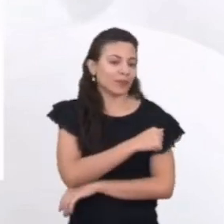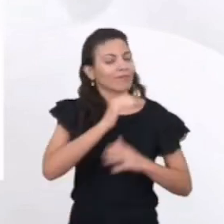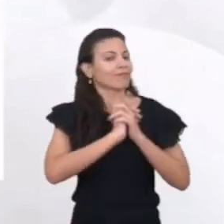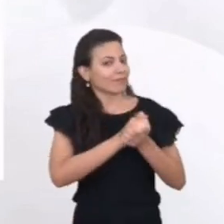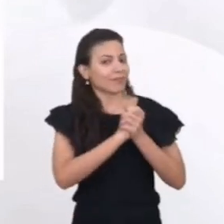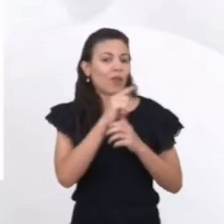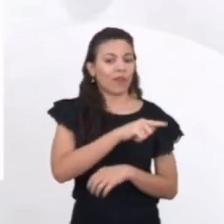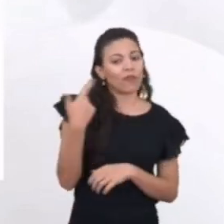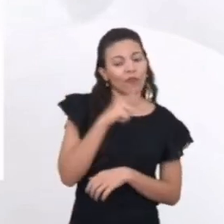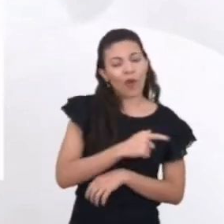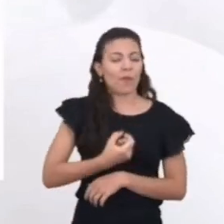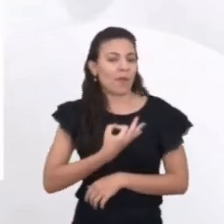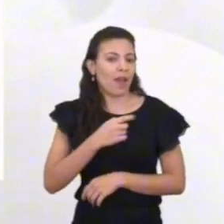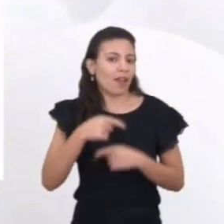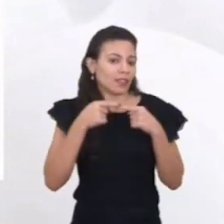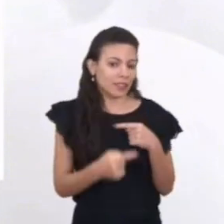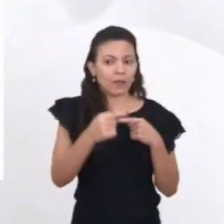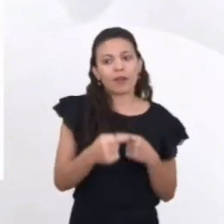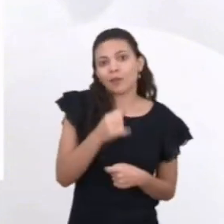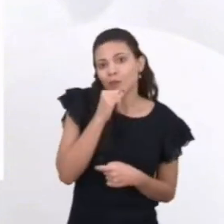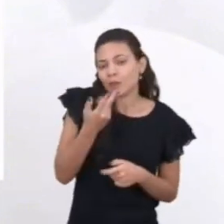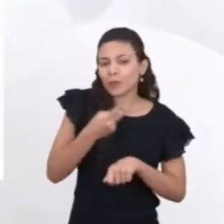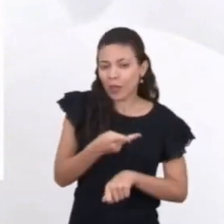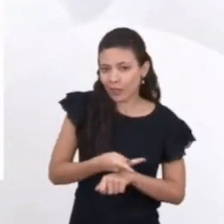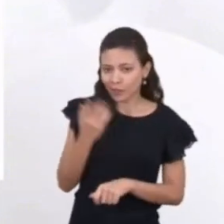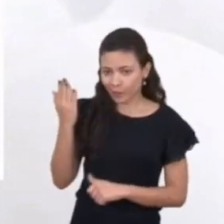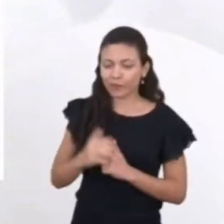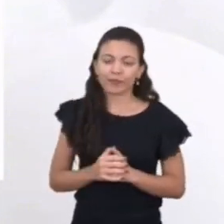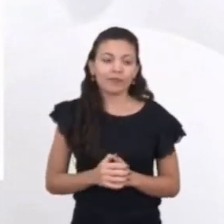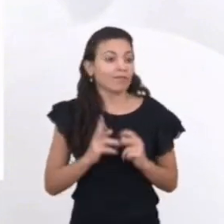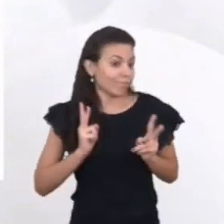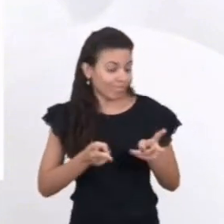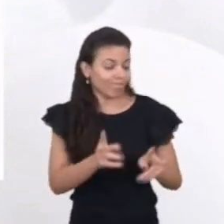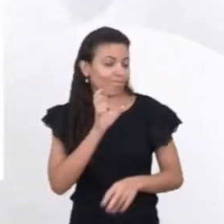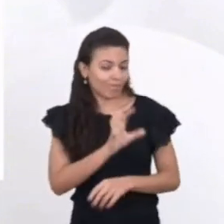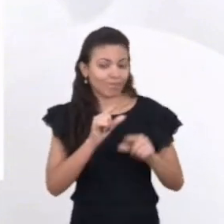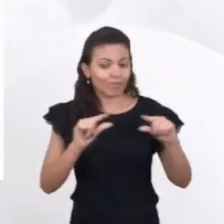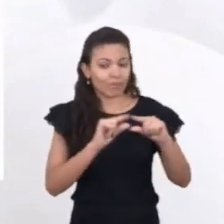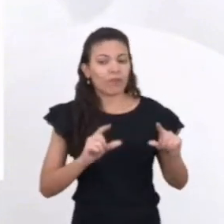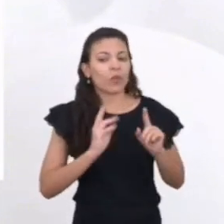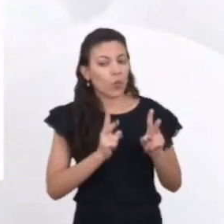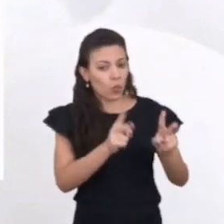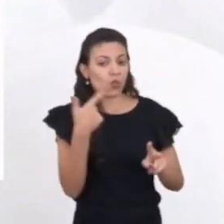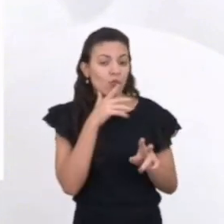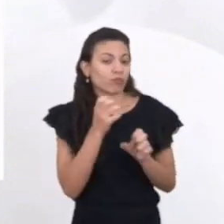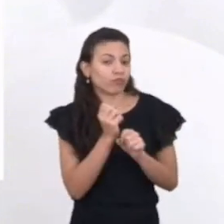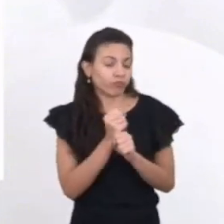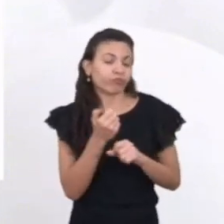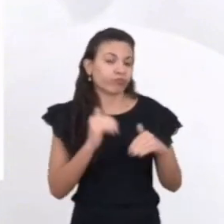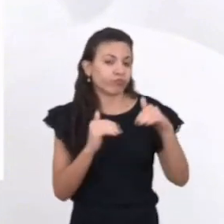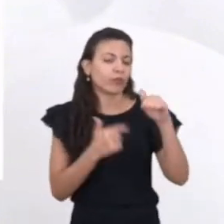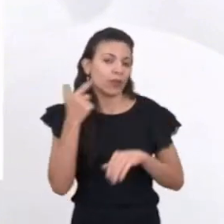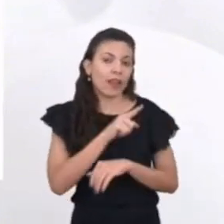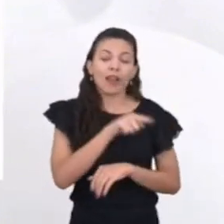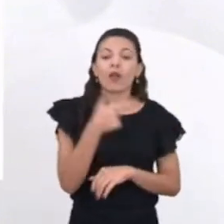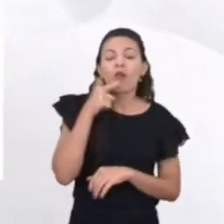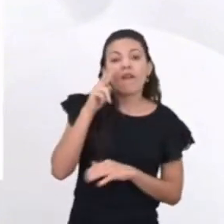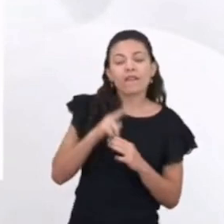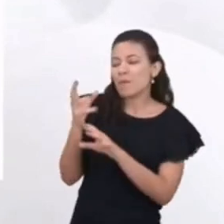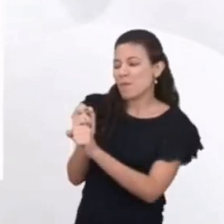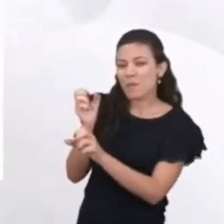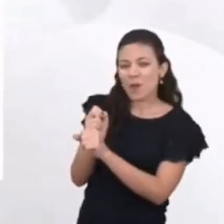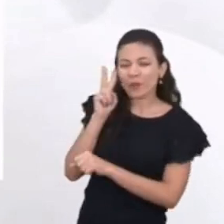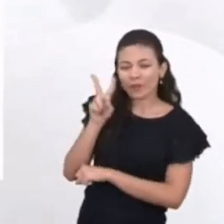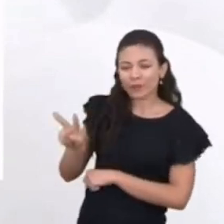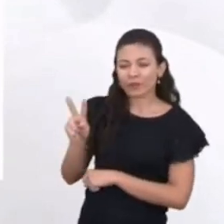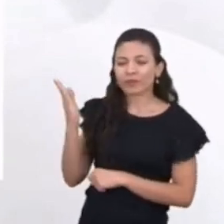parabéns, você conquistou a medalha da semana, e aí nesse caso uma medalha de prata, continue com essa dedicação para acumular mais conquistas, então ele pode ver os pontos dele, né, ir direto ali